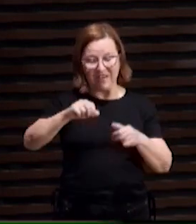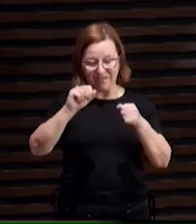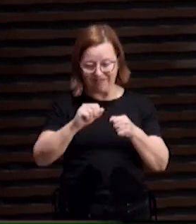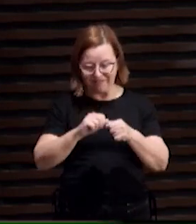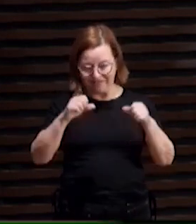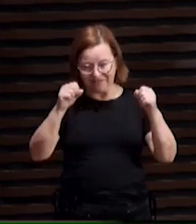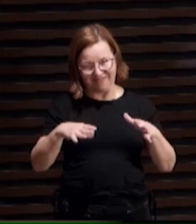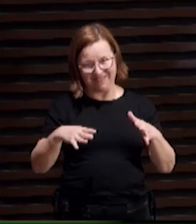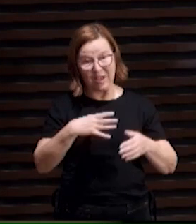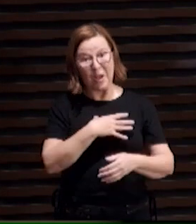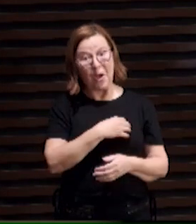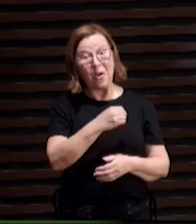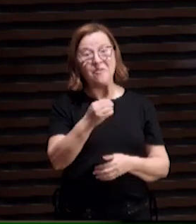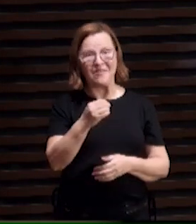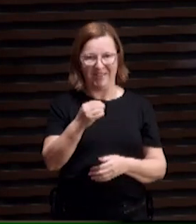O Filho